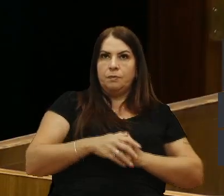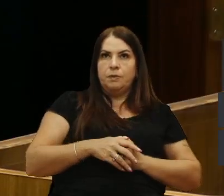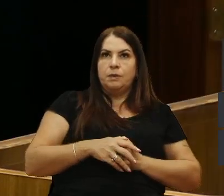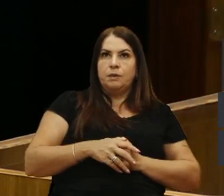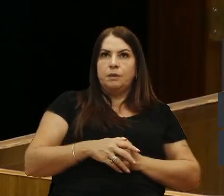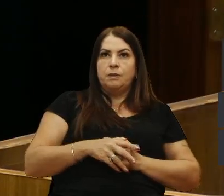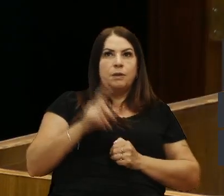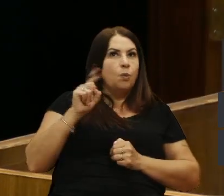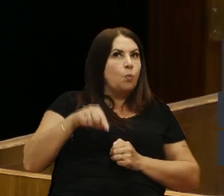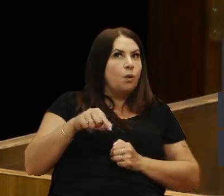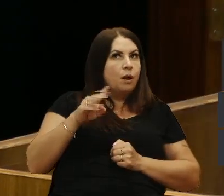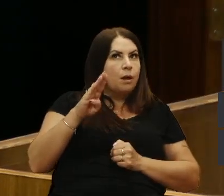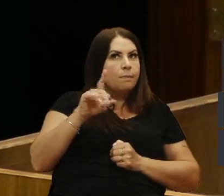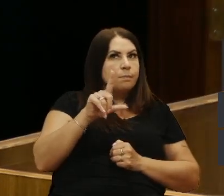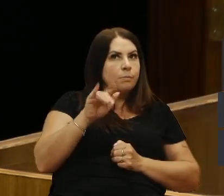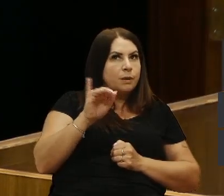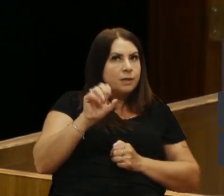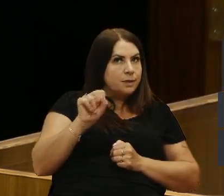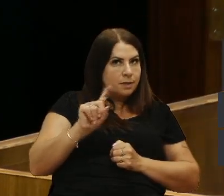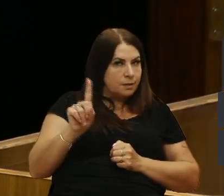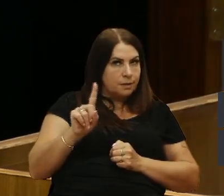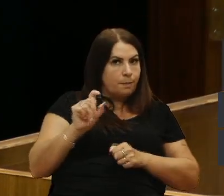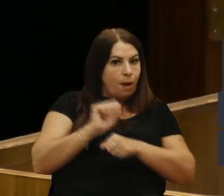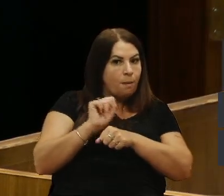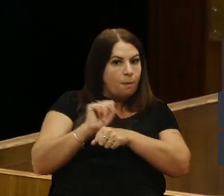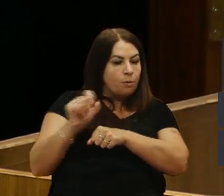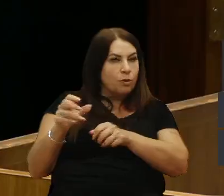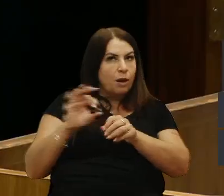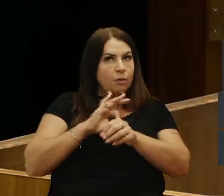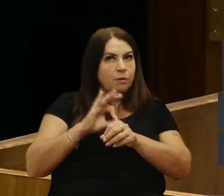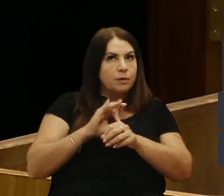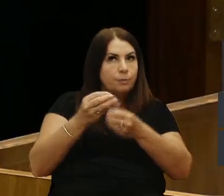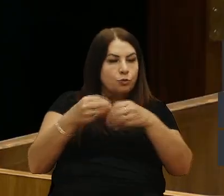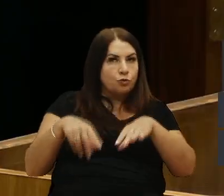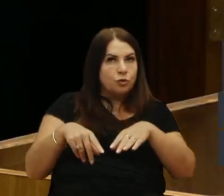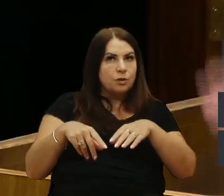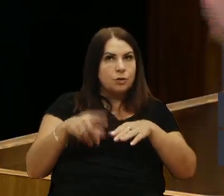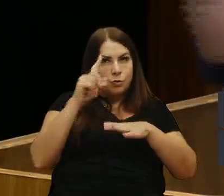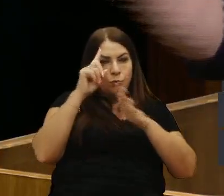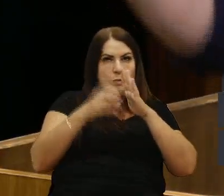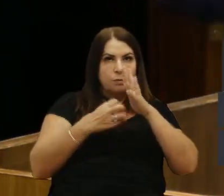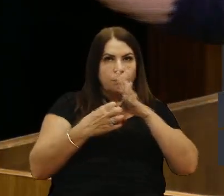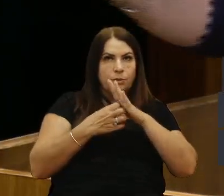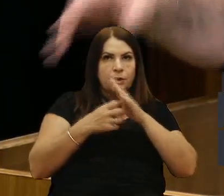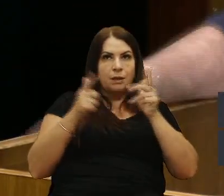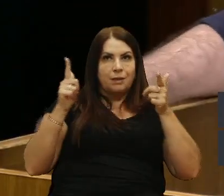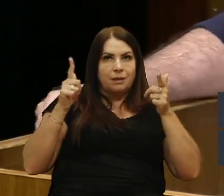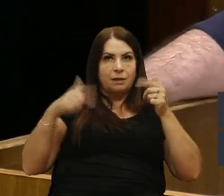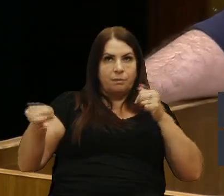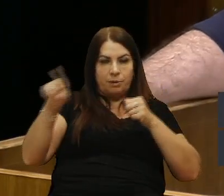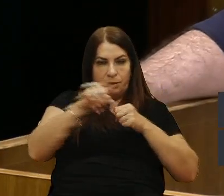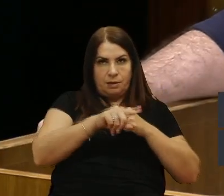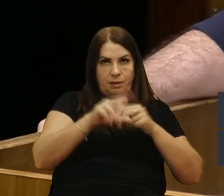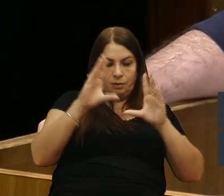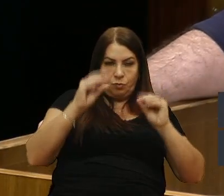Não é blitz, não é blitz, que a gente sabe que prejudica os empresários do entretenimento noturno.